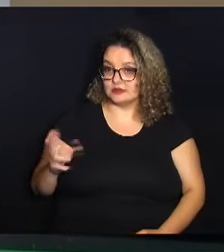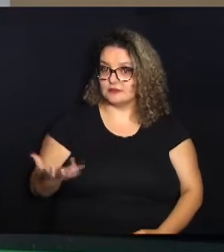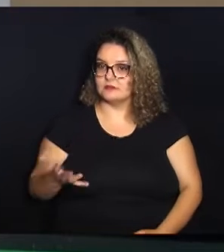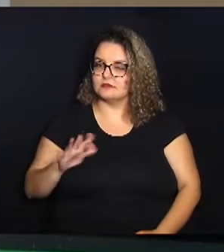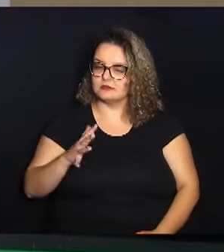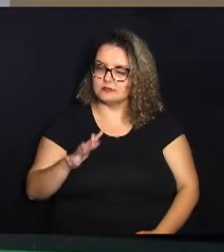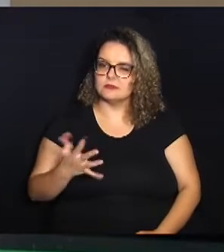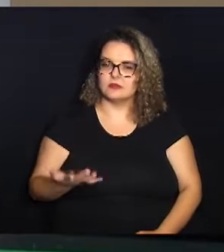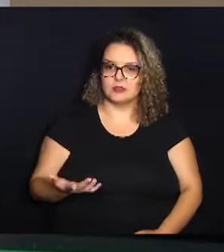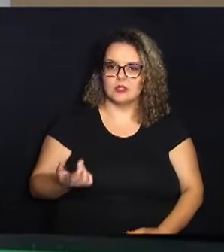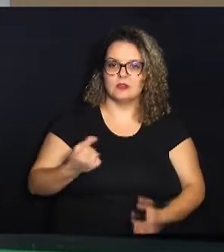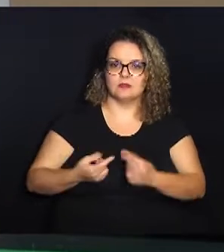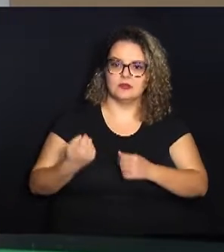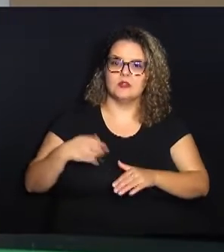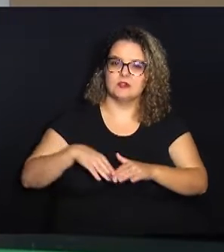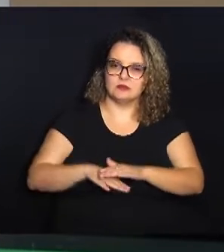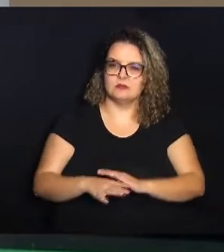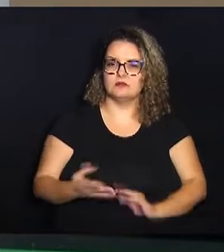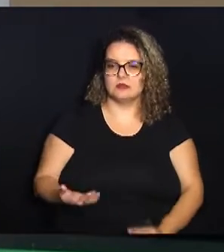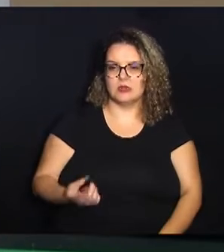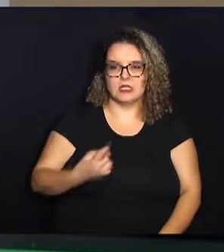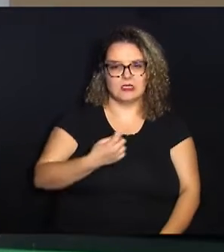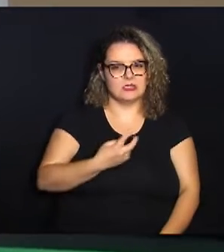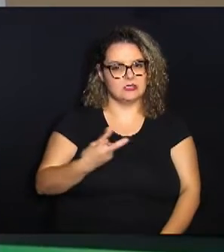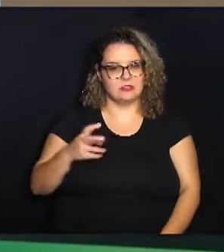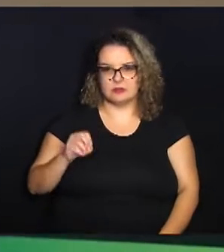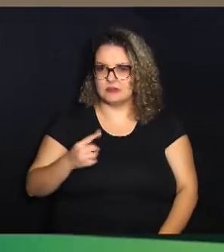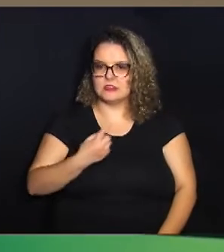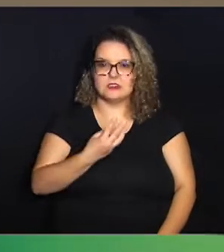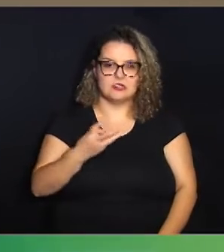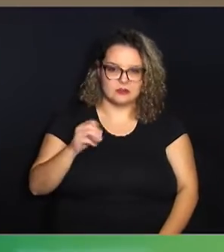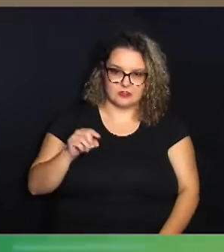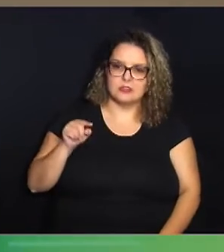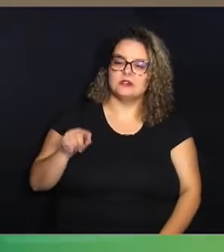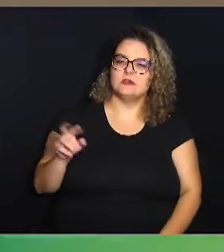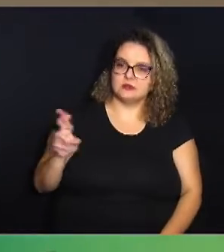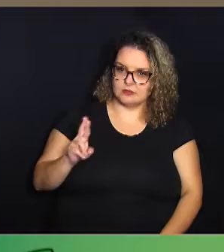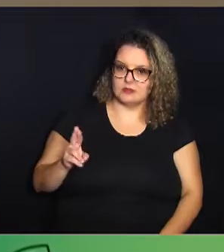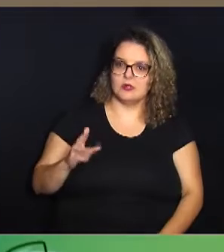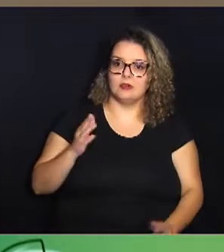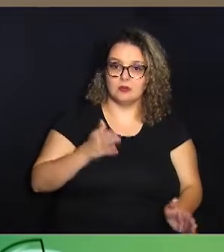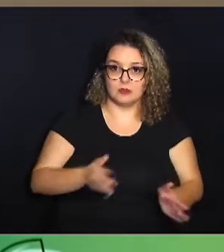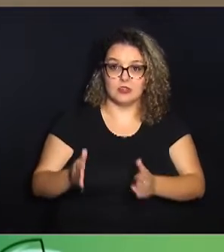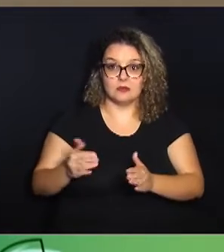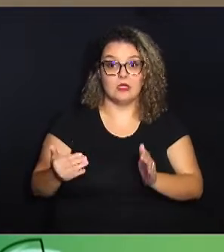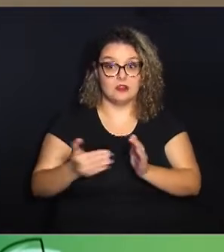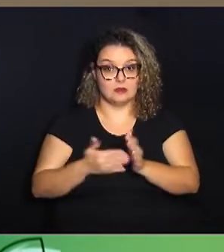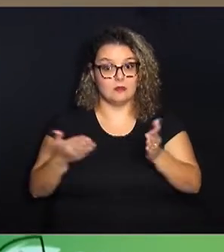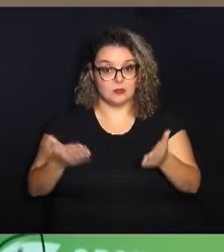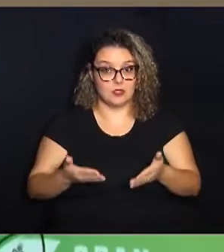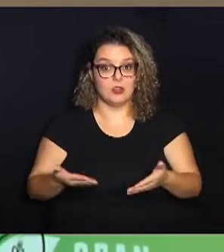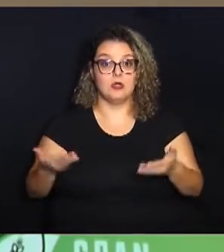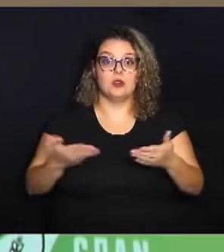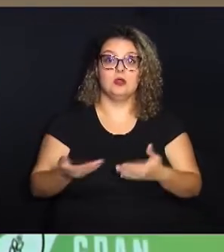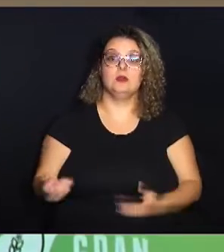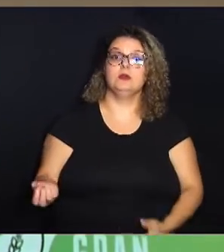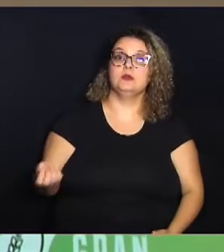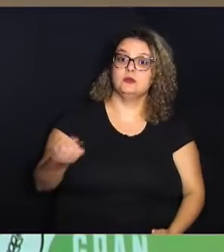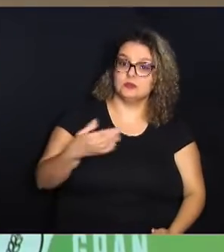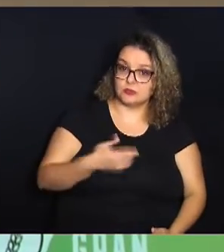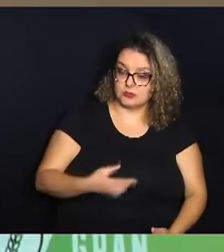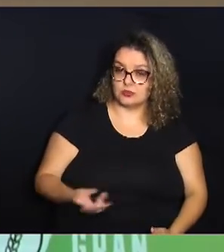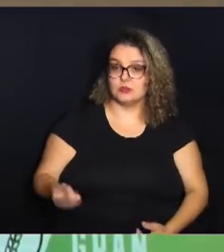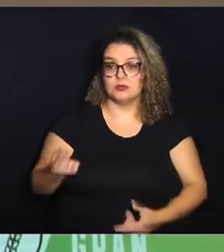aí de um investimento de aproximadamente 120, 130 mil para esse desenvolvimento até então. Agora a gente está buscando novas